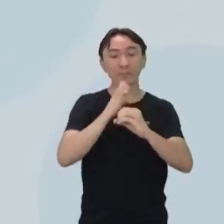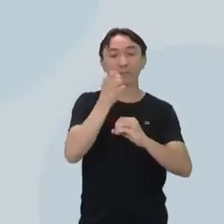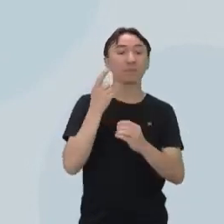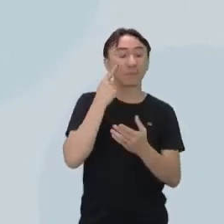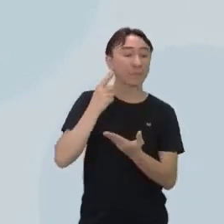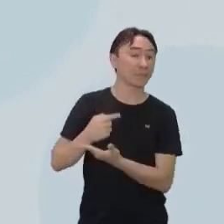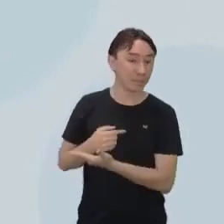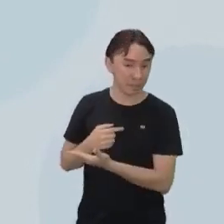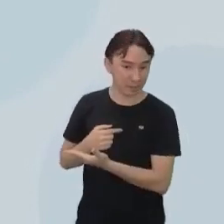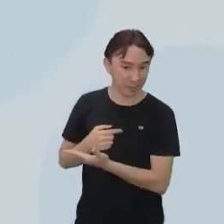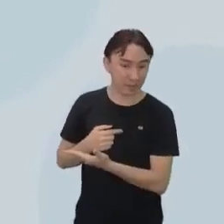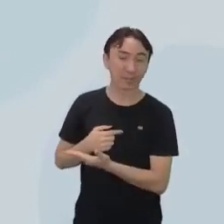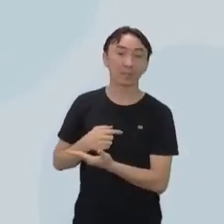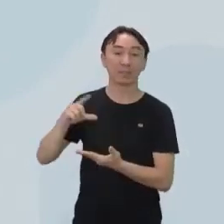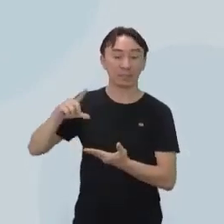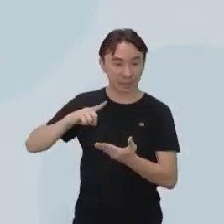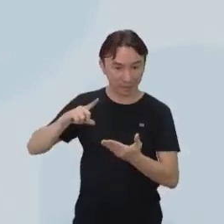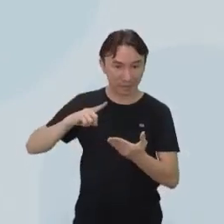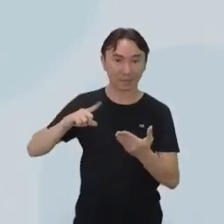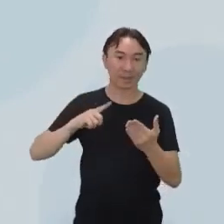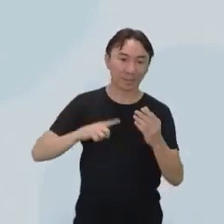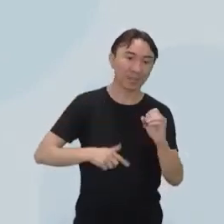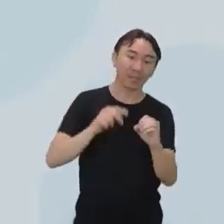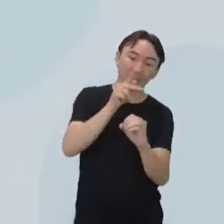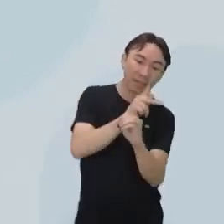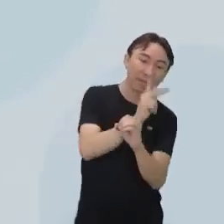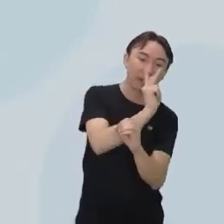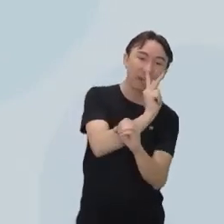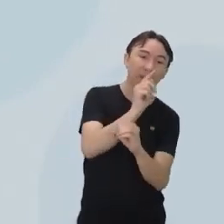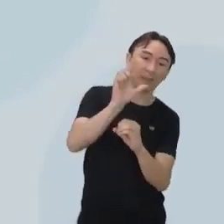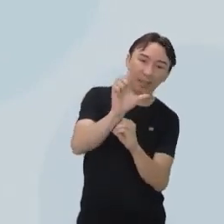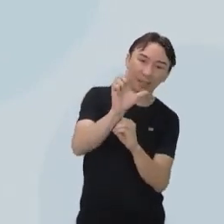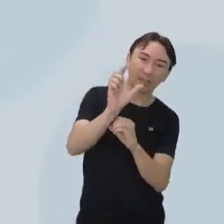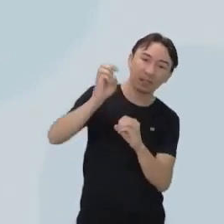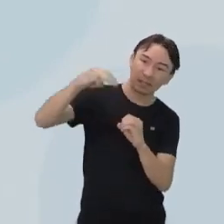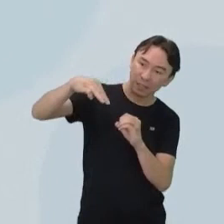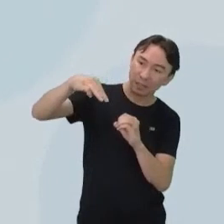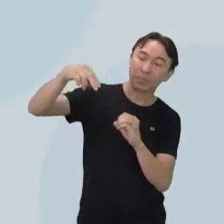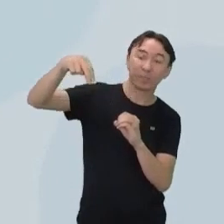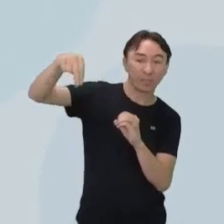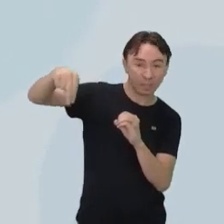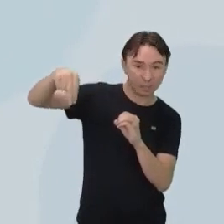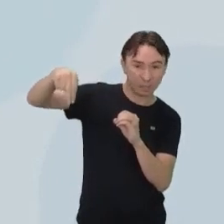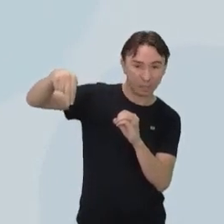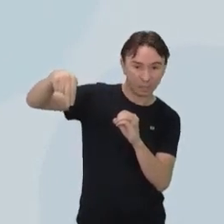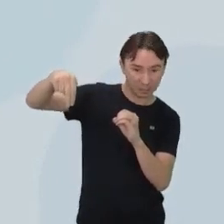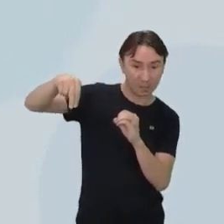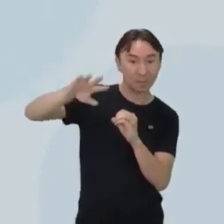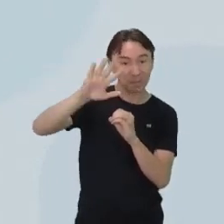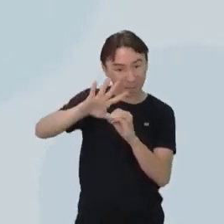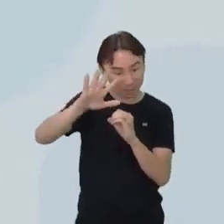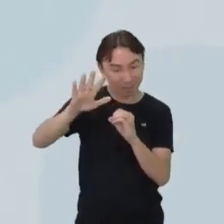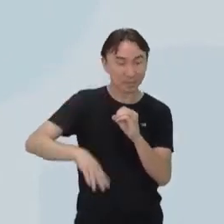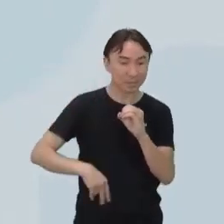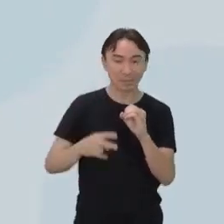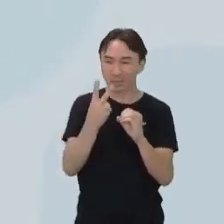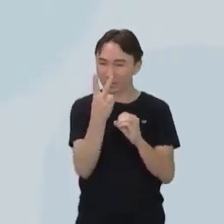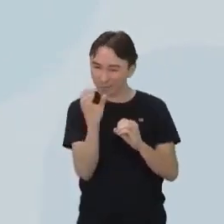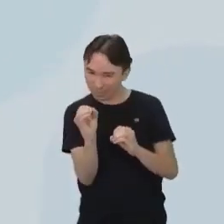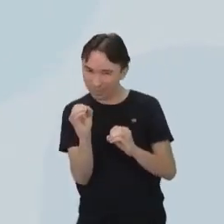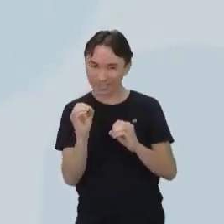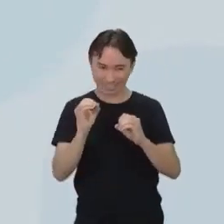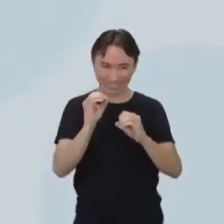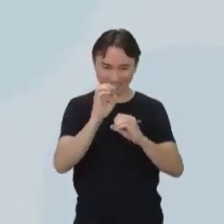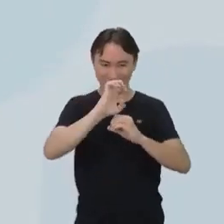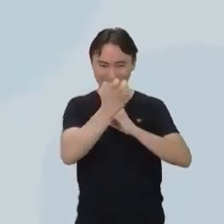cálcio constituído de 4 camadas, sendo que os 20 elétrons estão distribuídos nesses níveis que a gente chama de